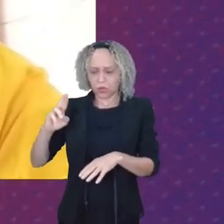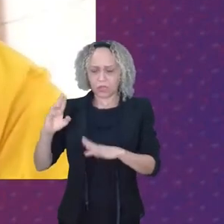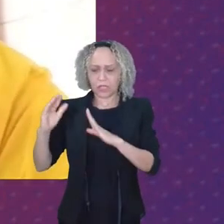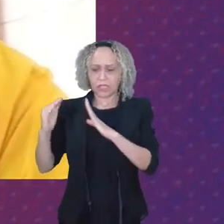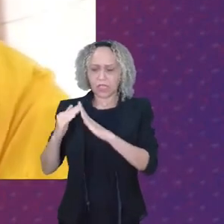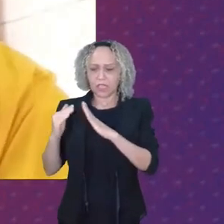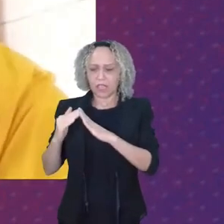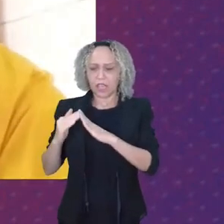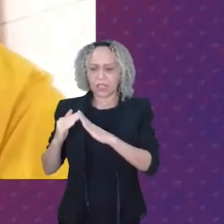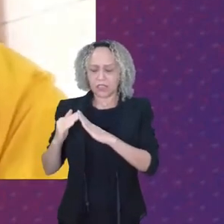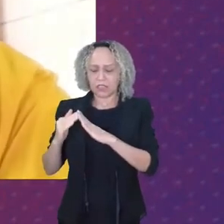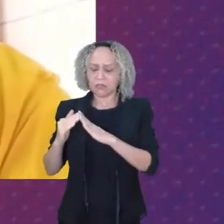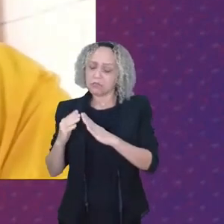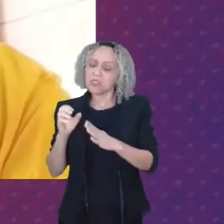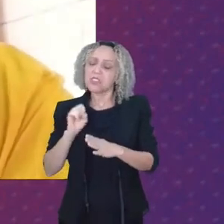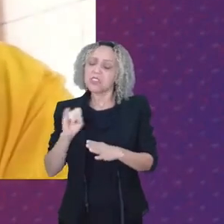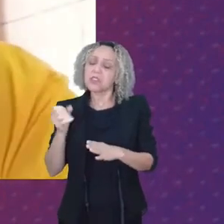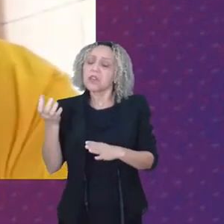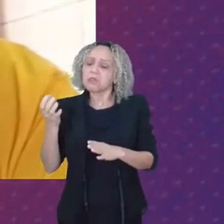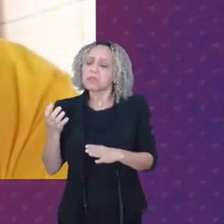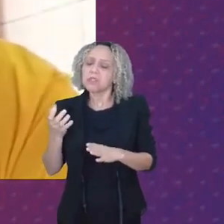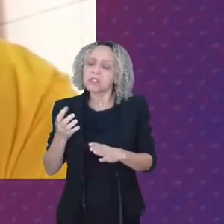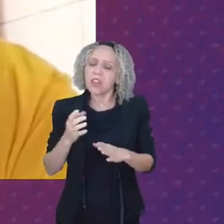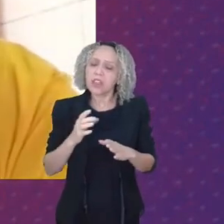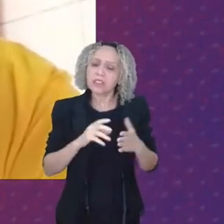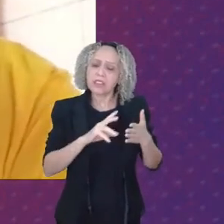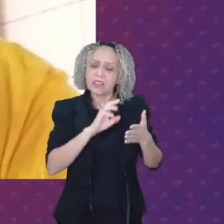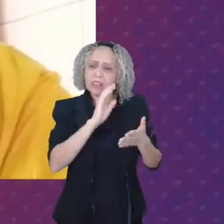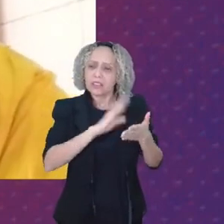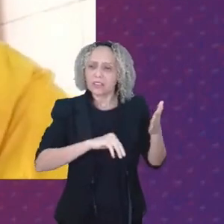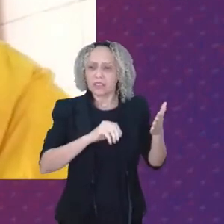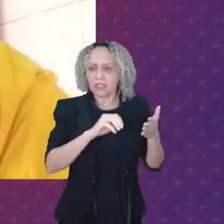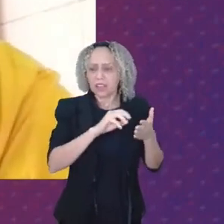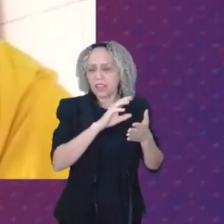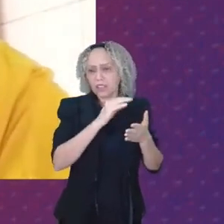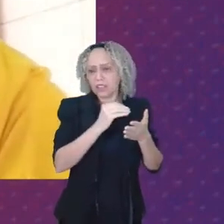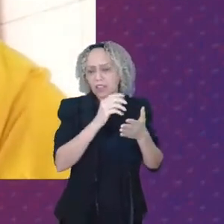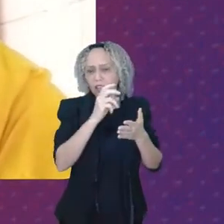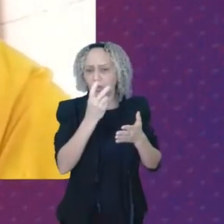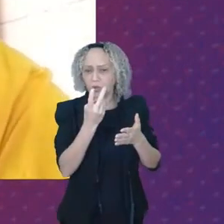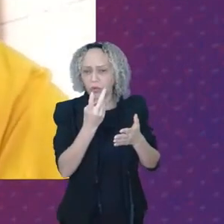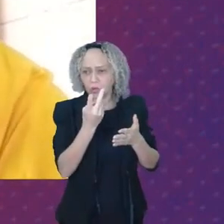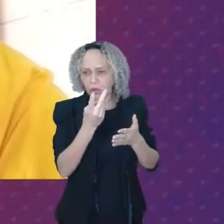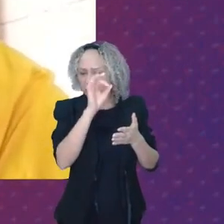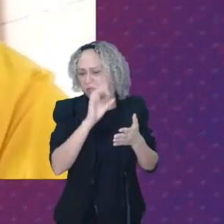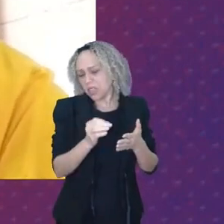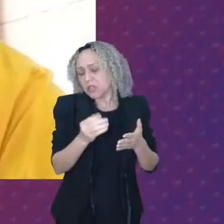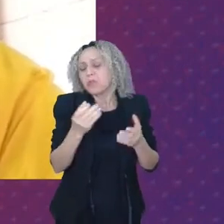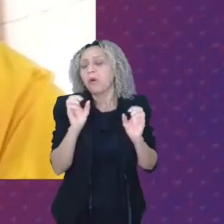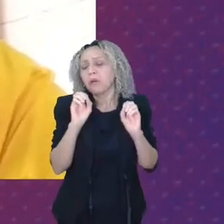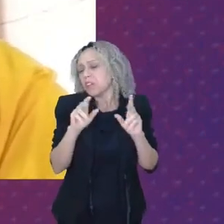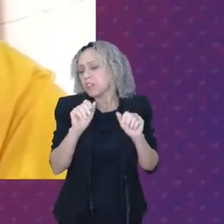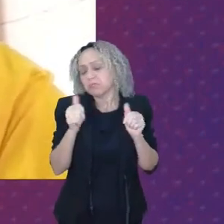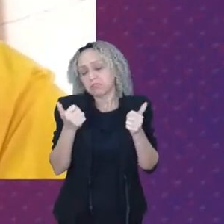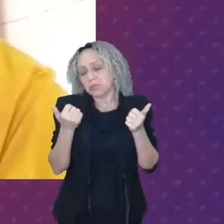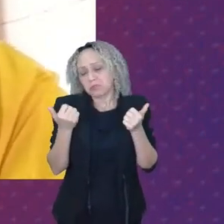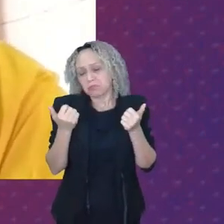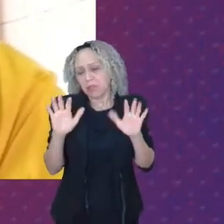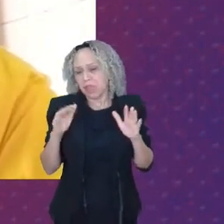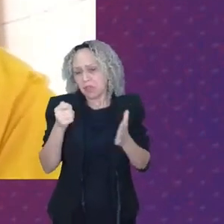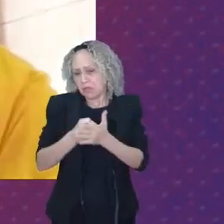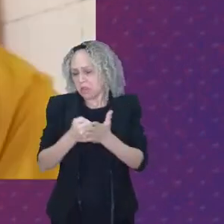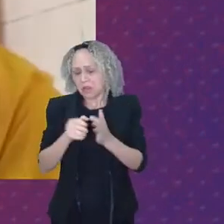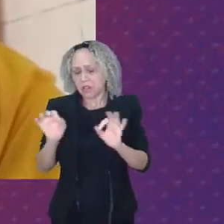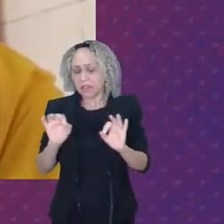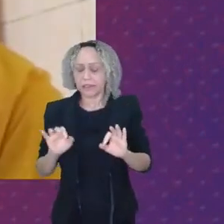aí veio a eleição do presidente Lula, né, em 2002, e em 2006 ele aprovou uma lei que para nós foi